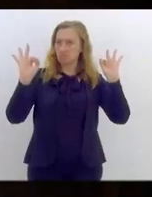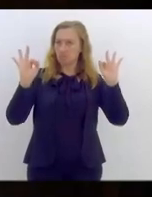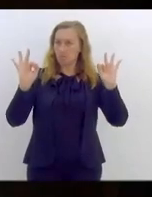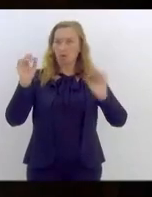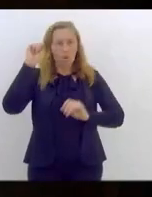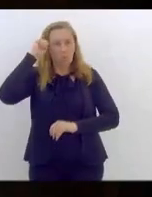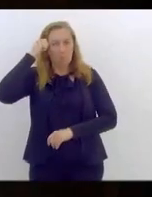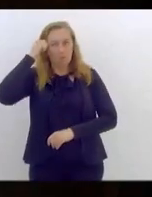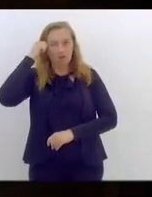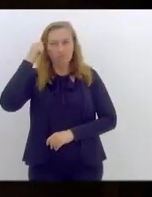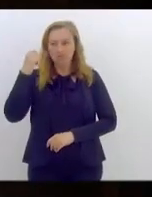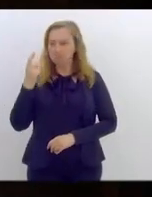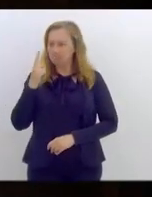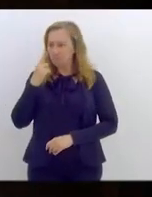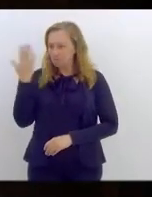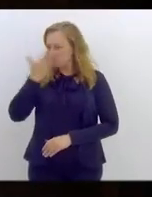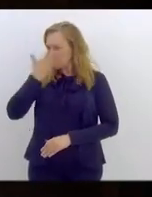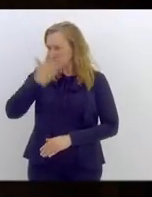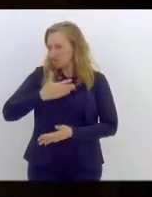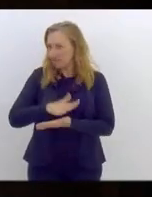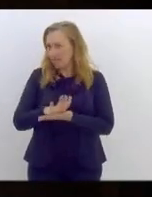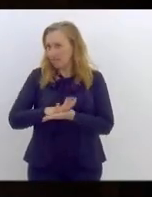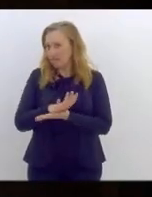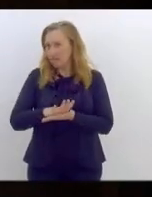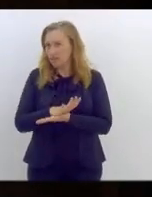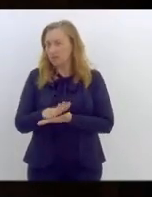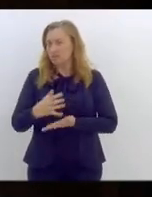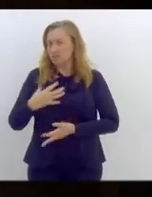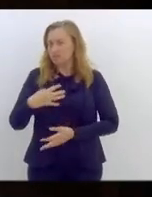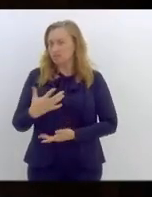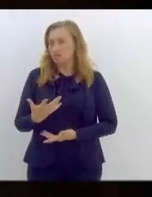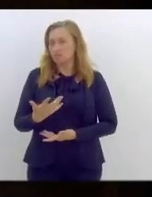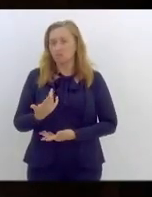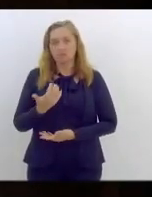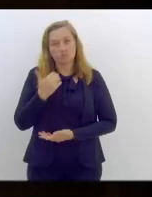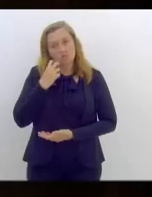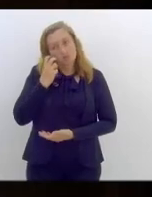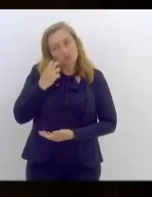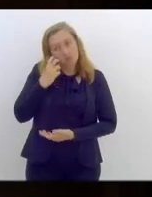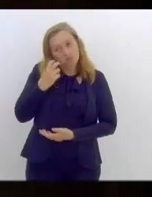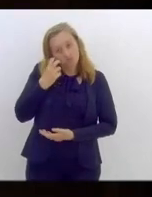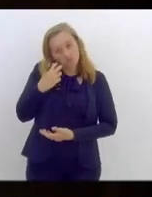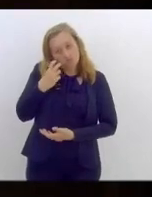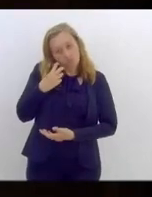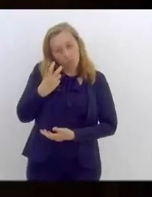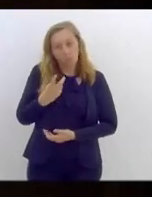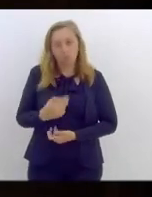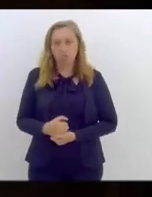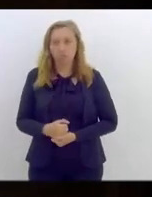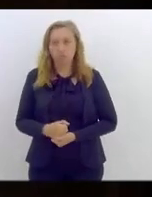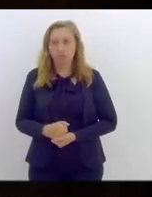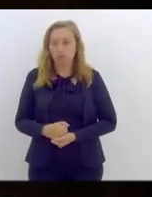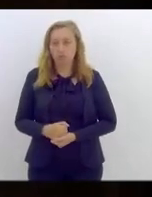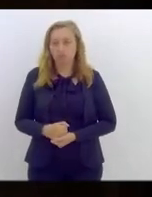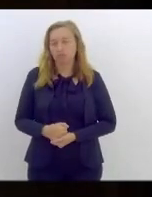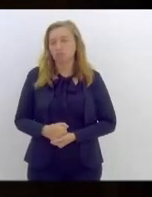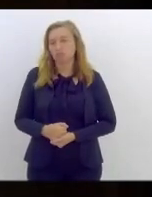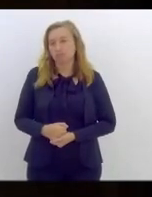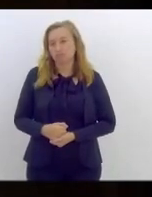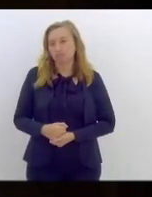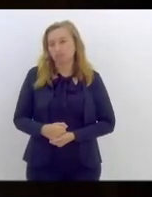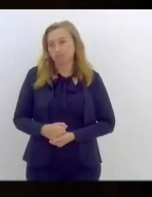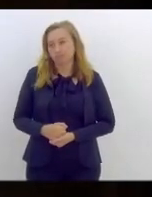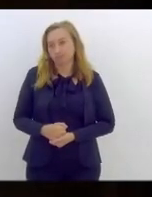do preto você vê. E ele ficava muito constrangido, ele ficava assim,